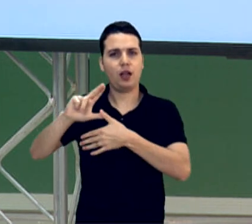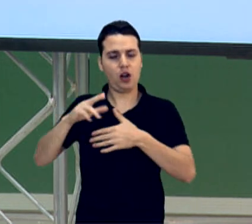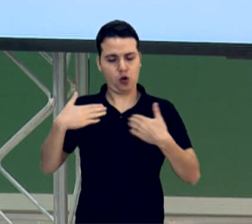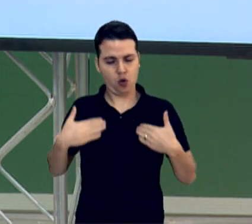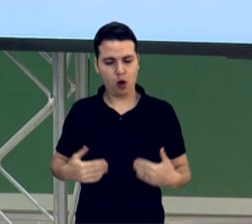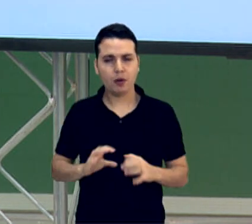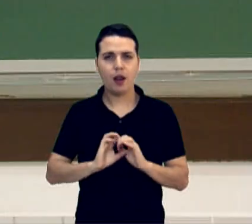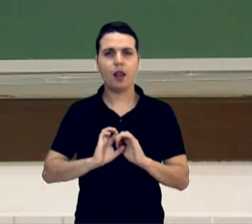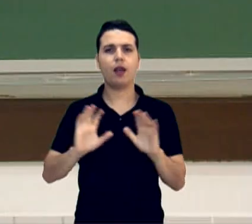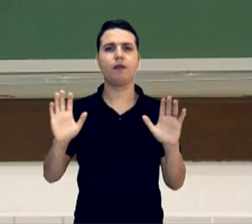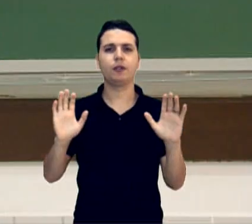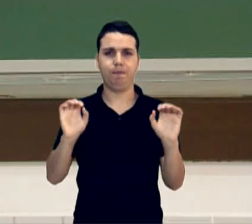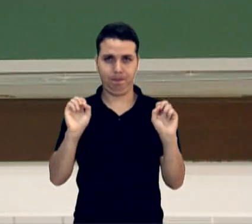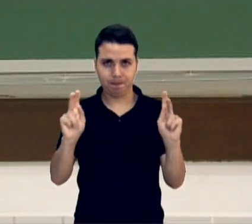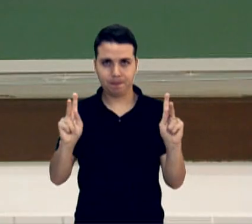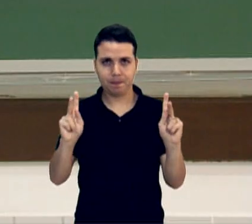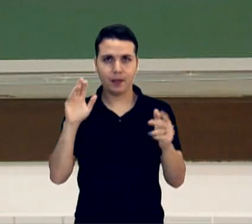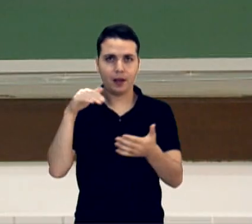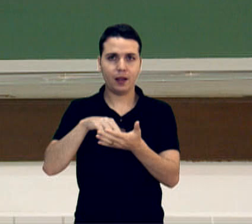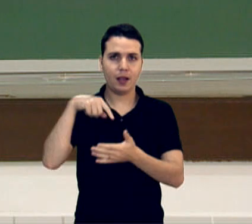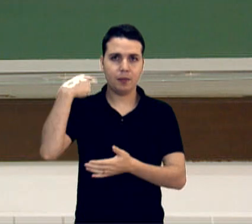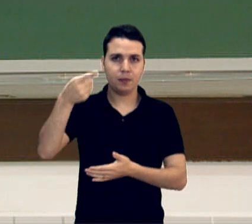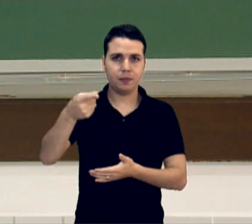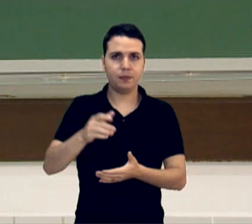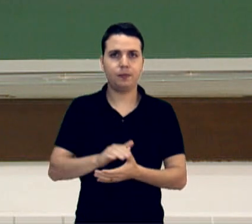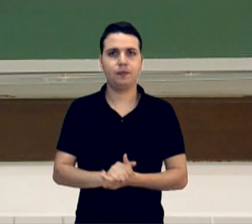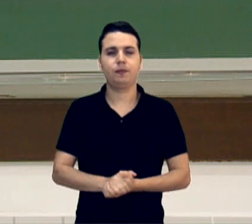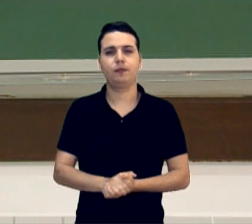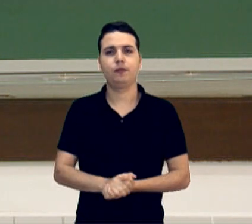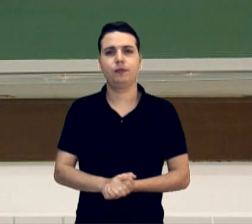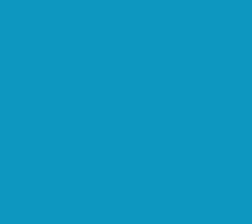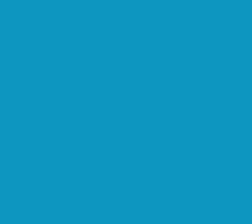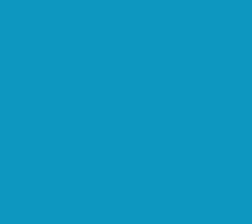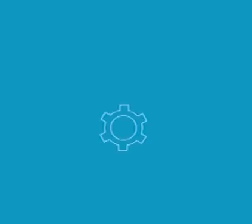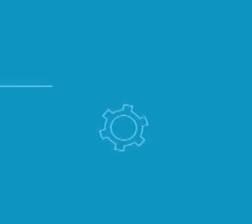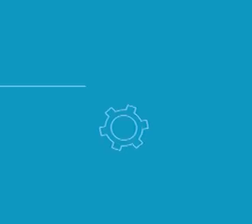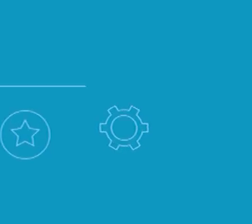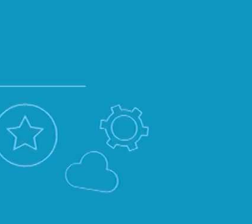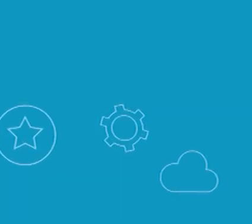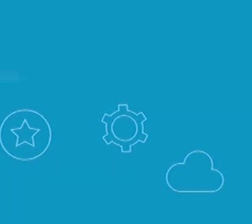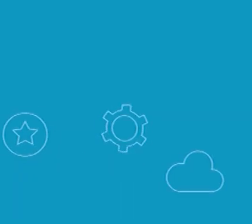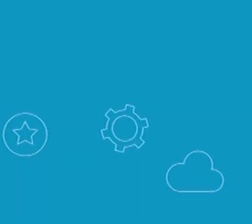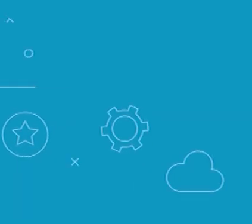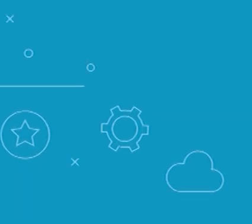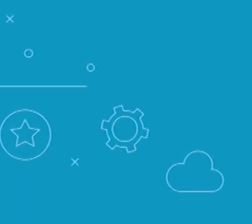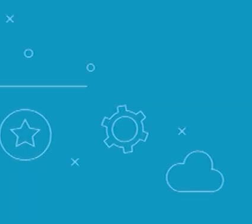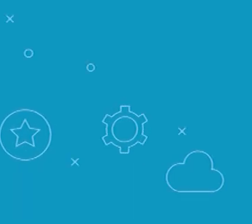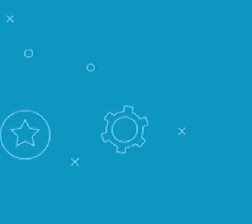certo? Até a próxima!